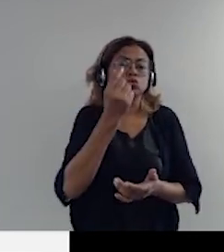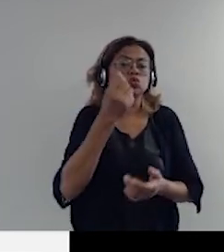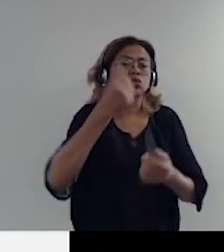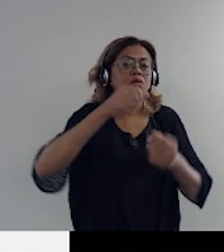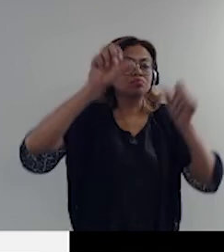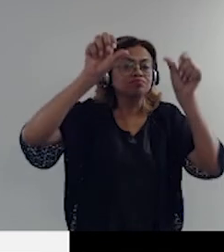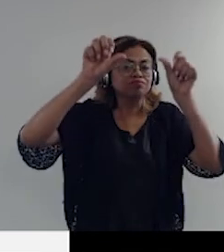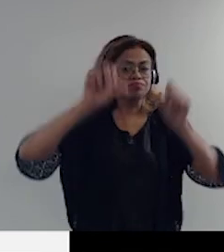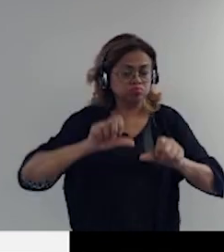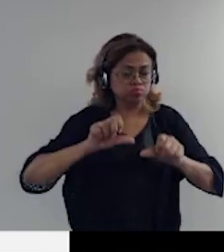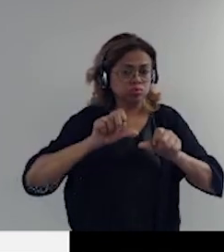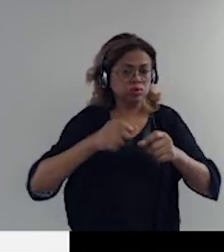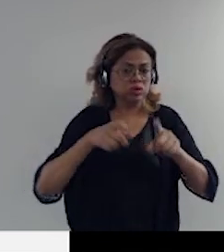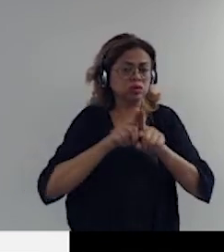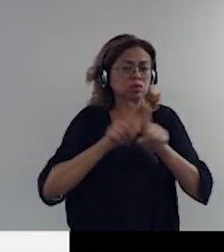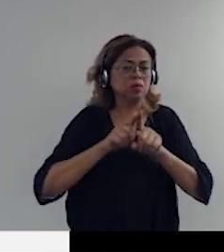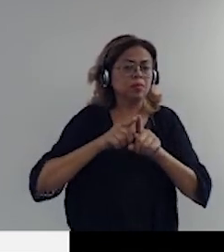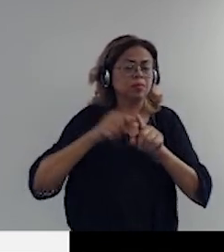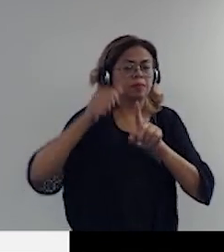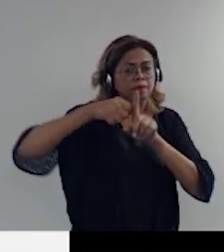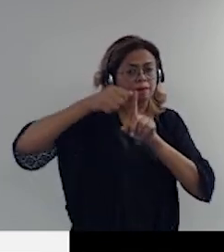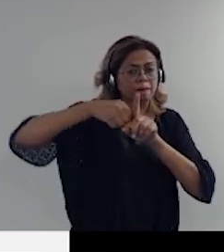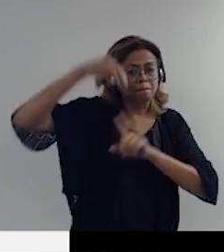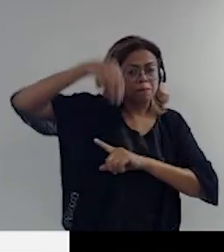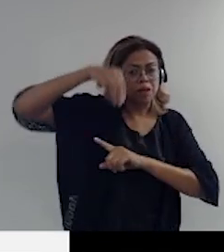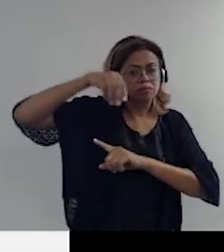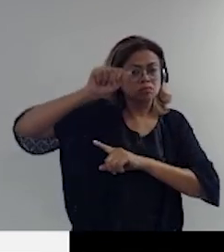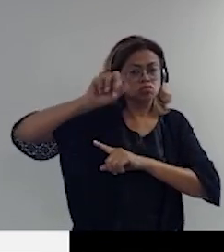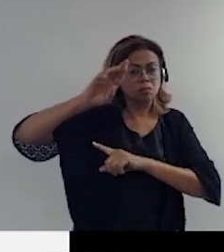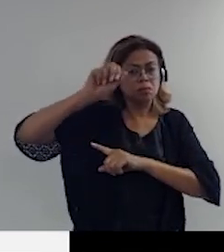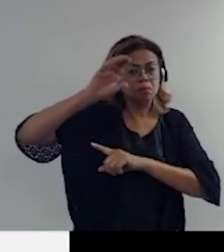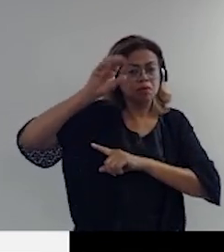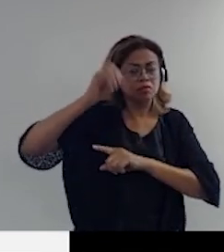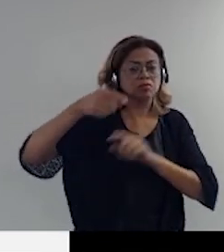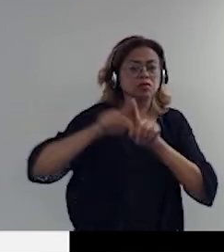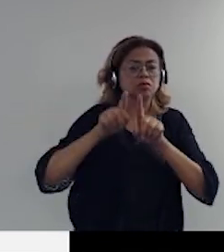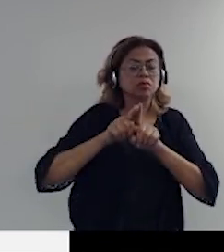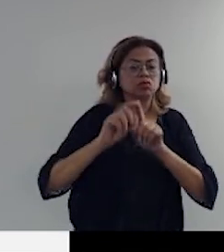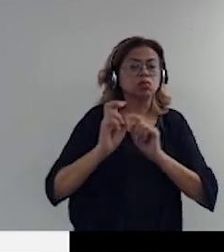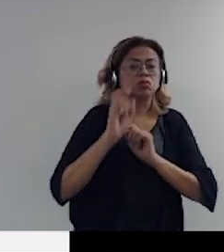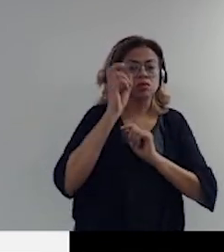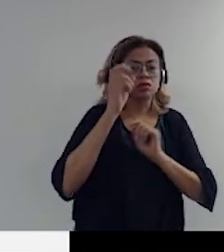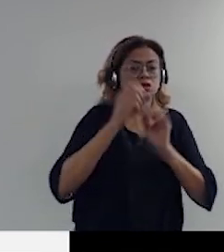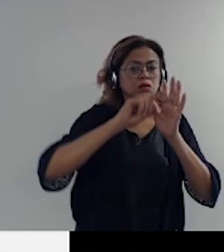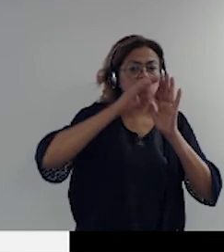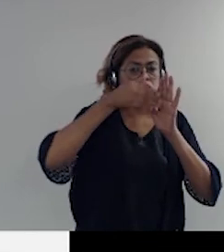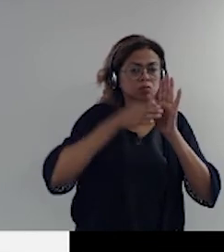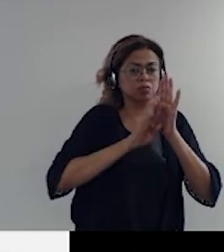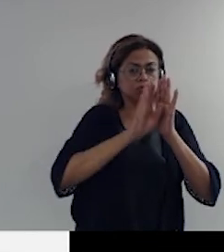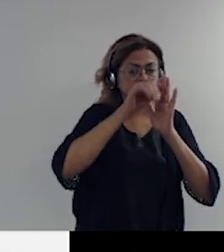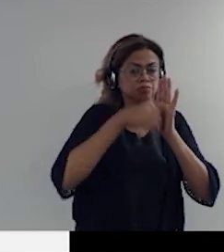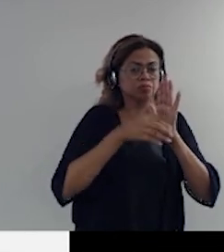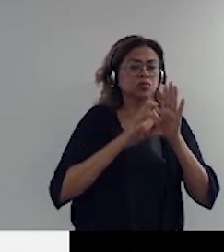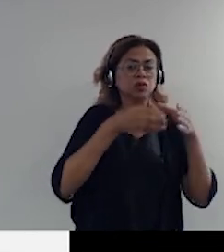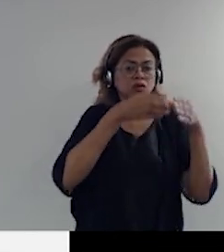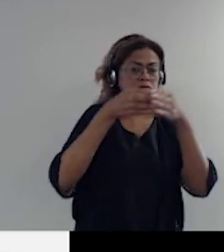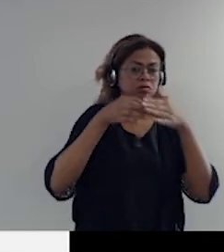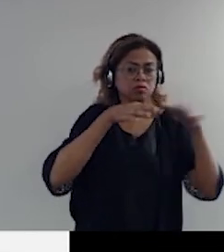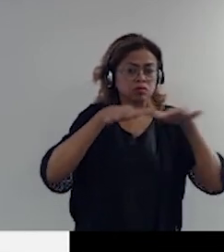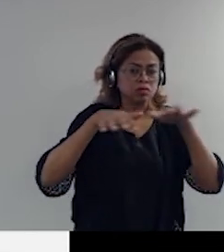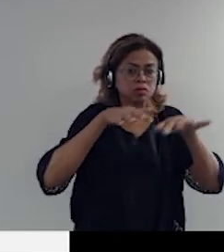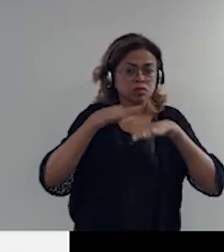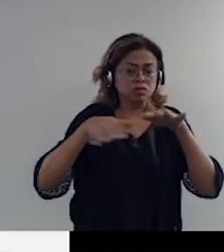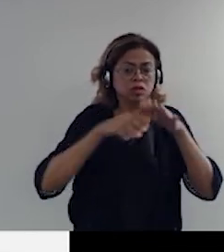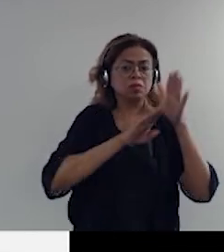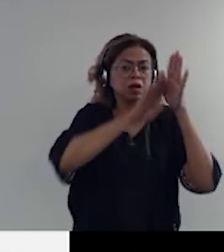Então, durante o mês de março, a gente teve 5 circuit breakers, né, que é o sistema por meio do qual a